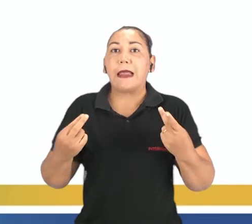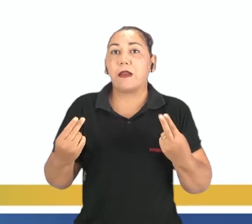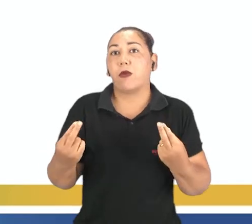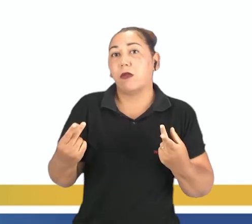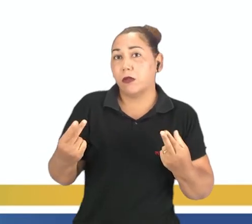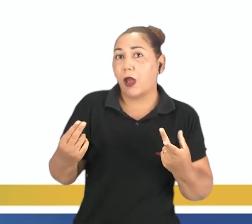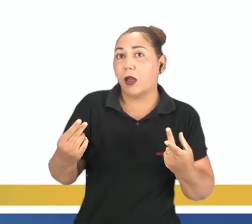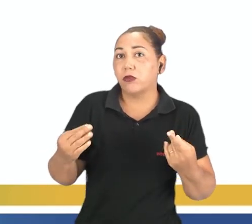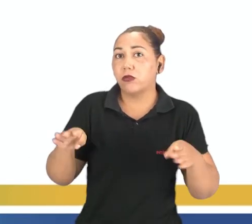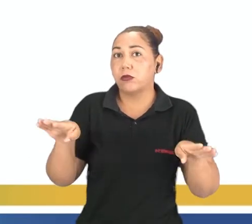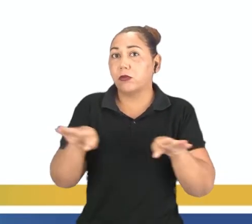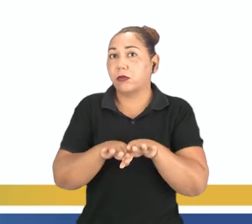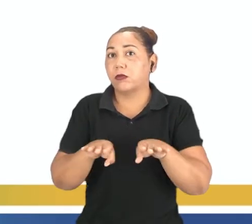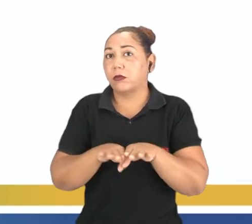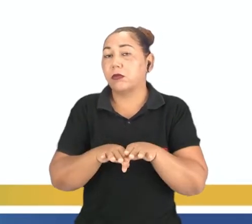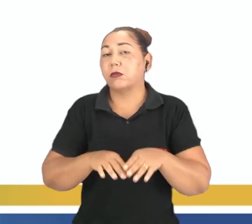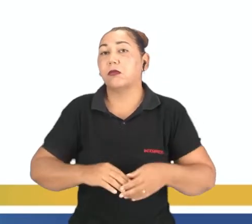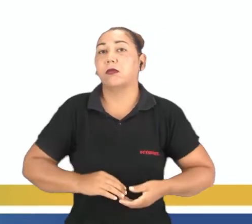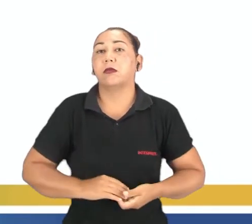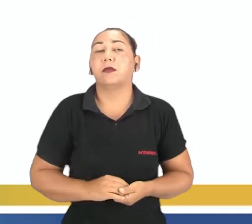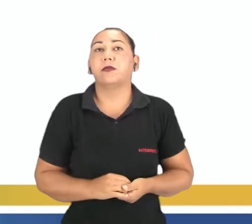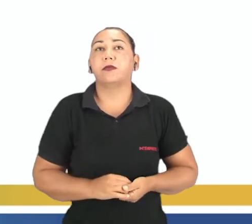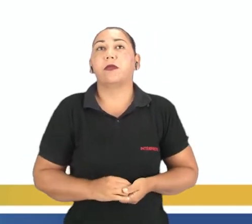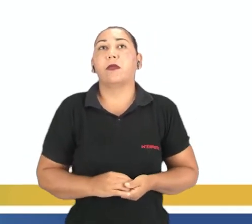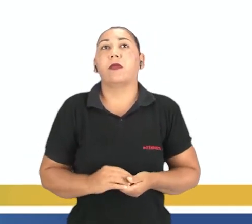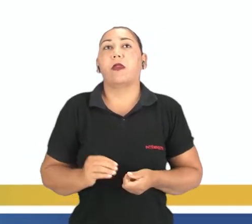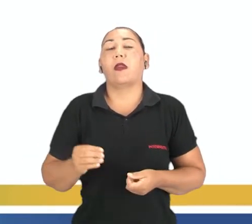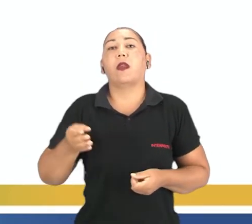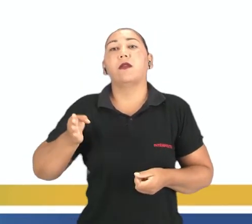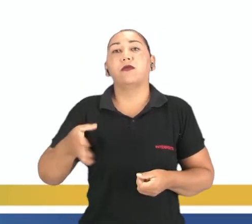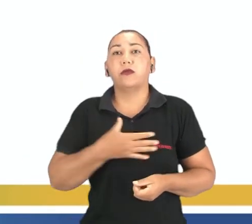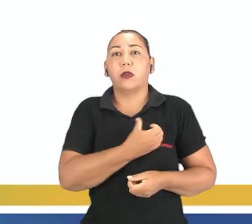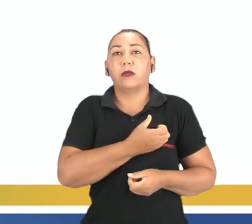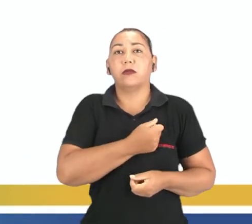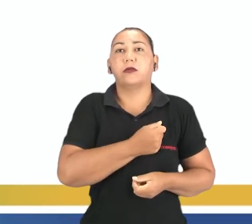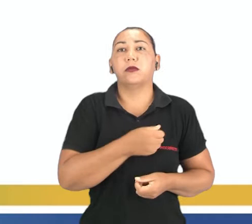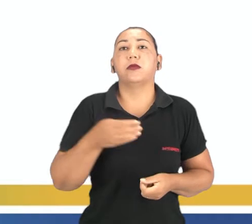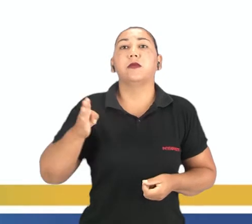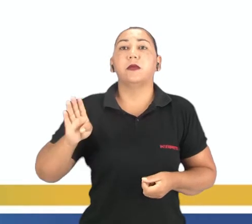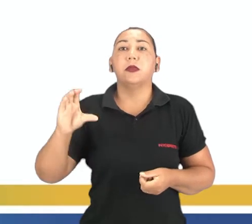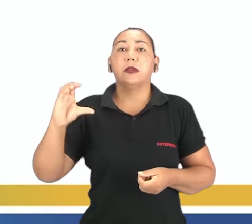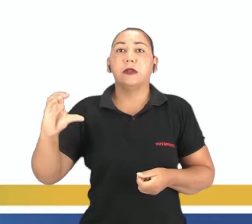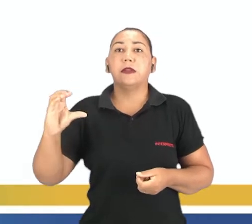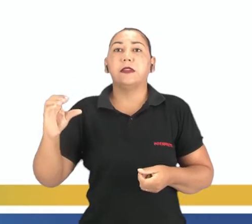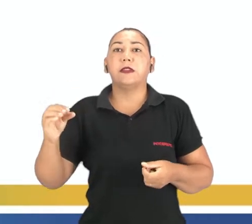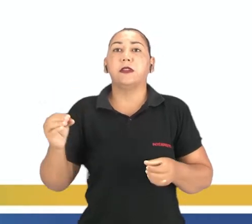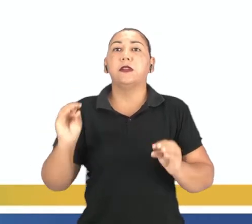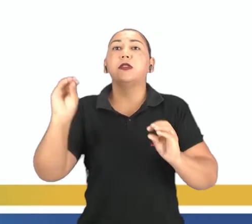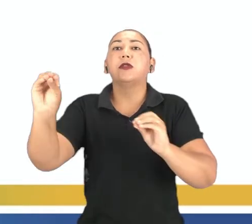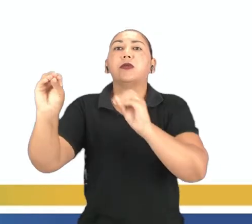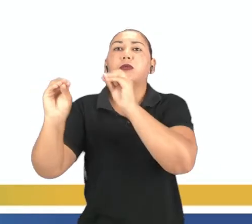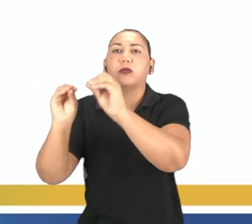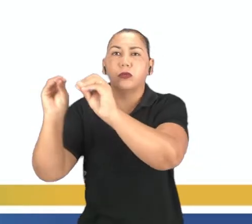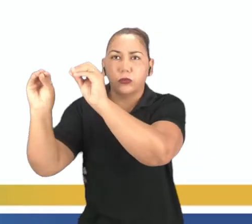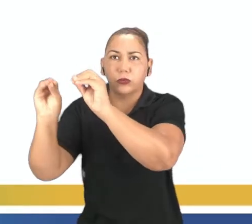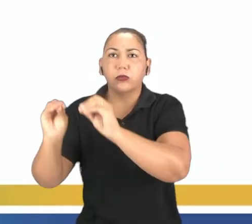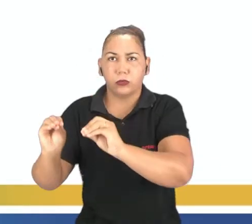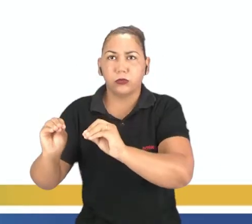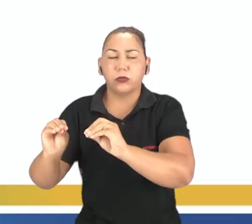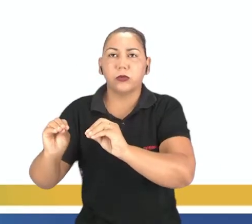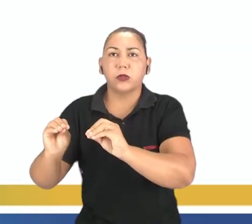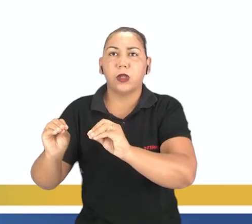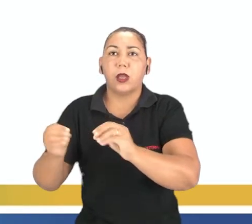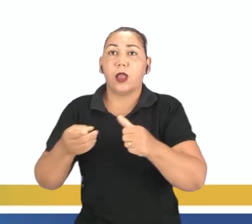igualdade, né, lá no primeiro quadrinho. Já os números B e C, eles ocupam as posições centrais, né, lá no nosso